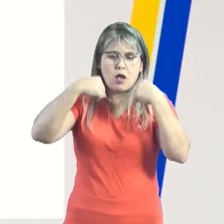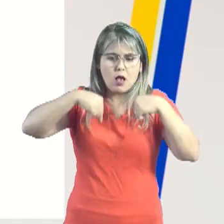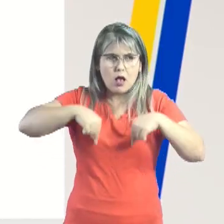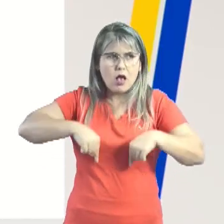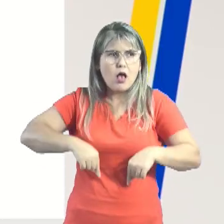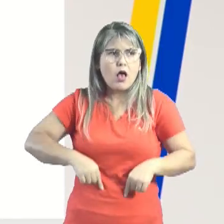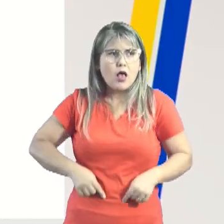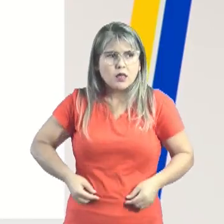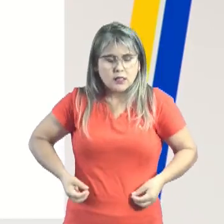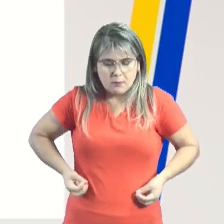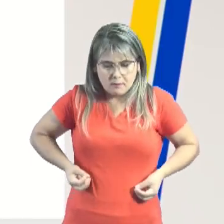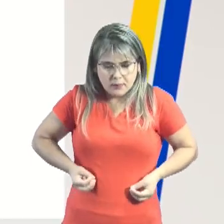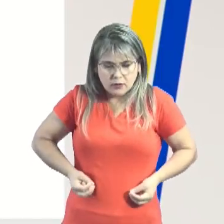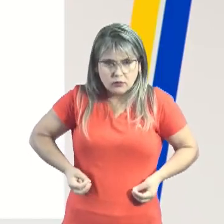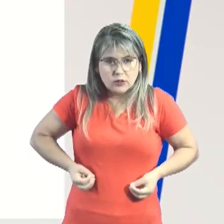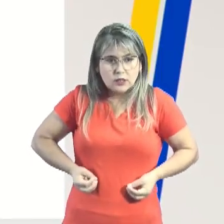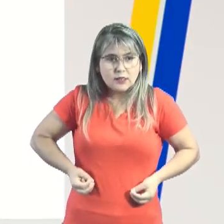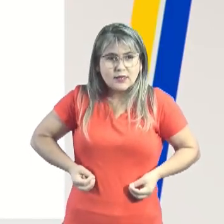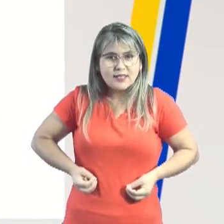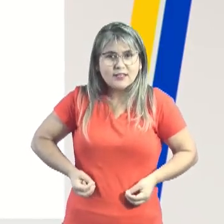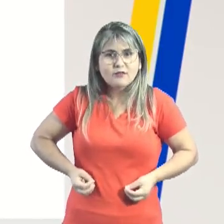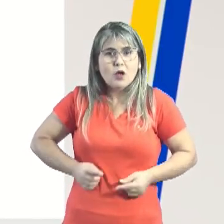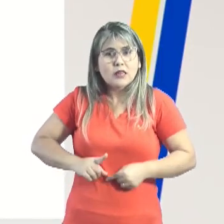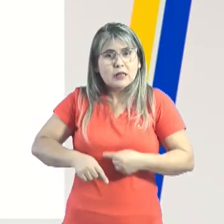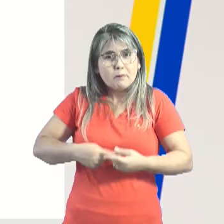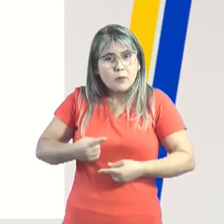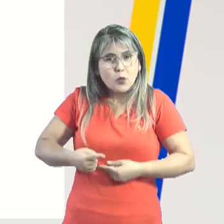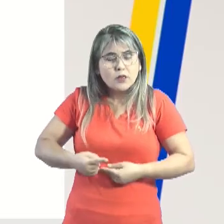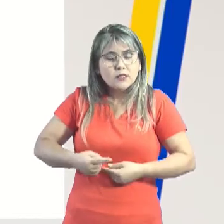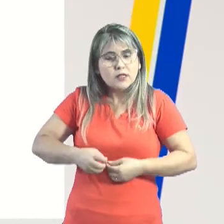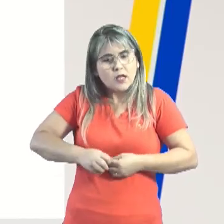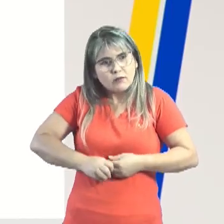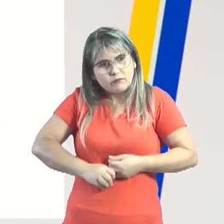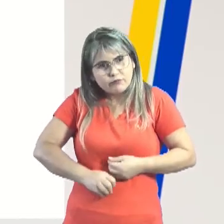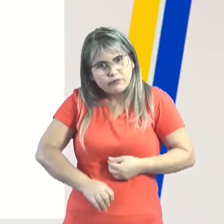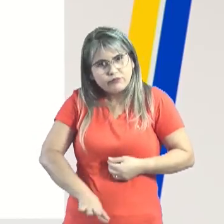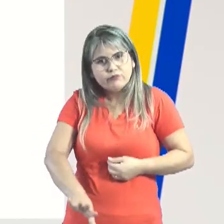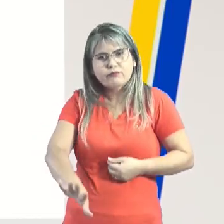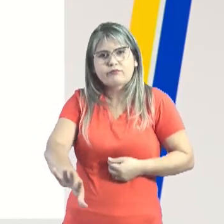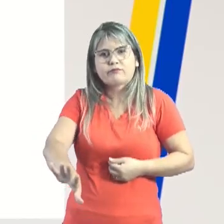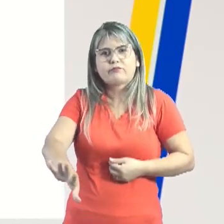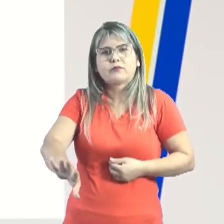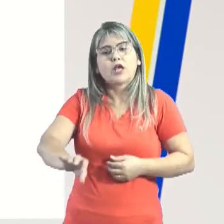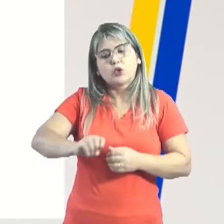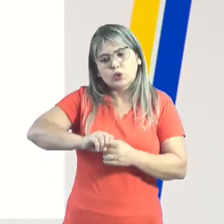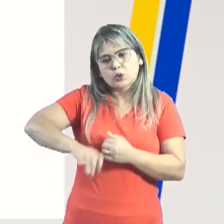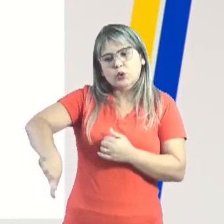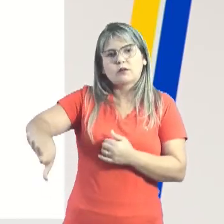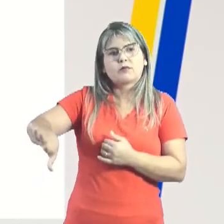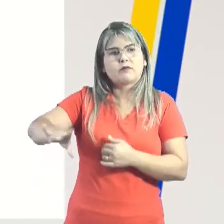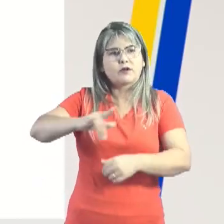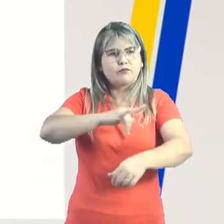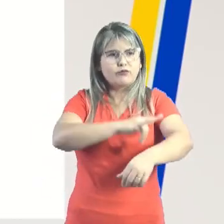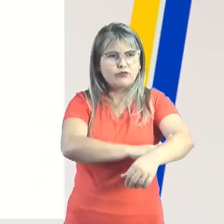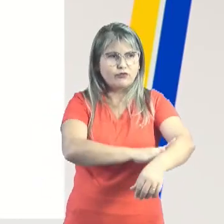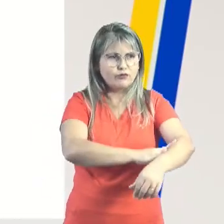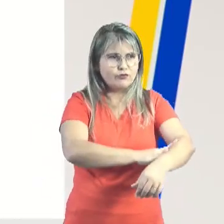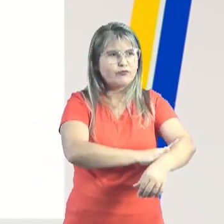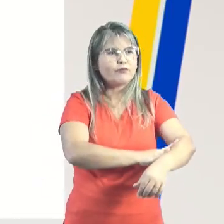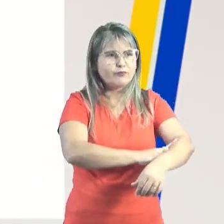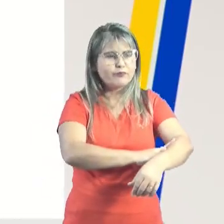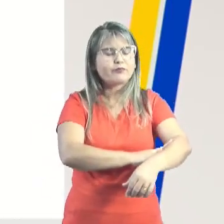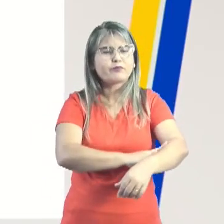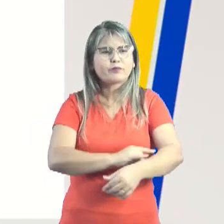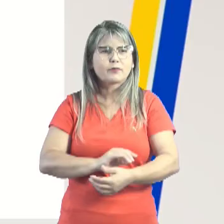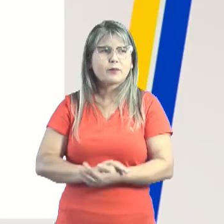vão depositando ali ao longo do sistema urinário o excesso de água e de ureia. A ureia, mesmo em